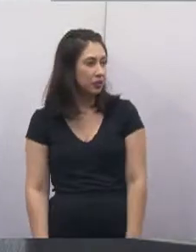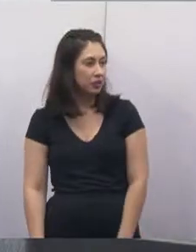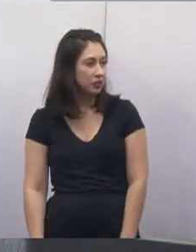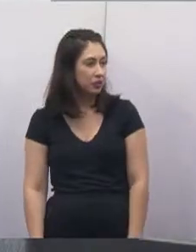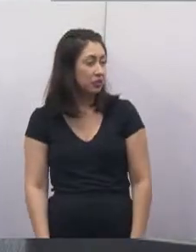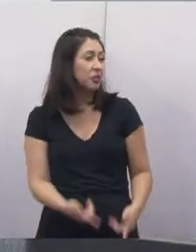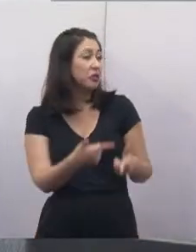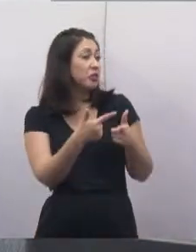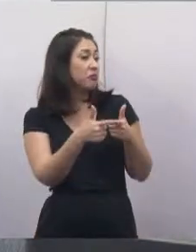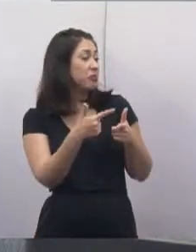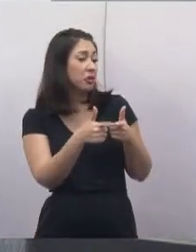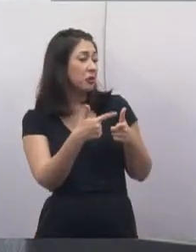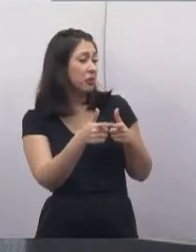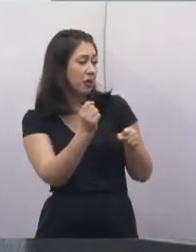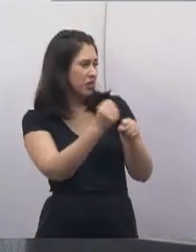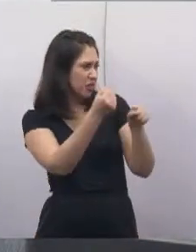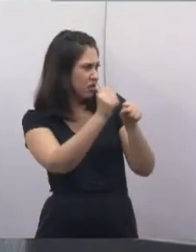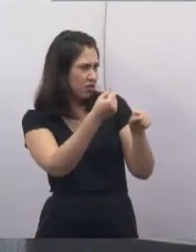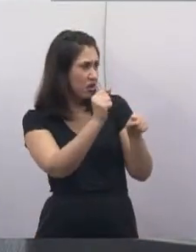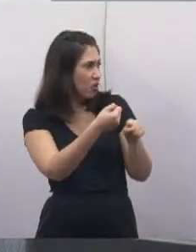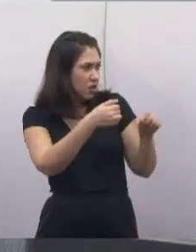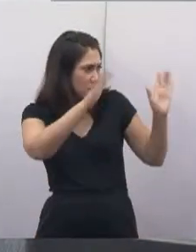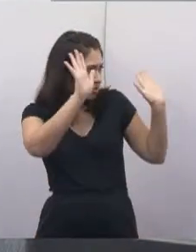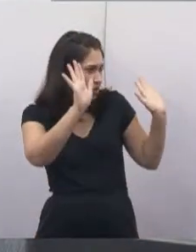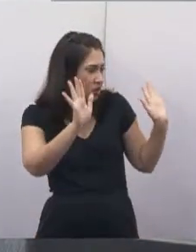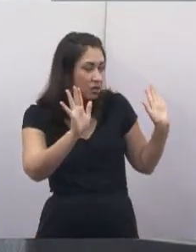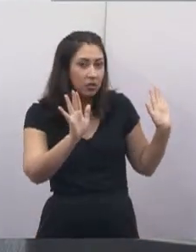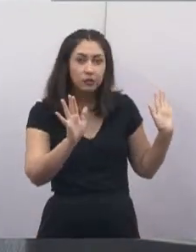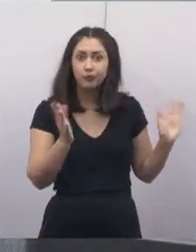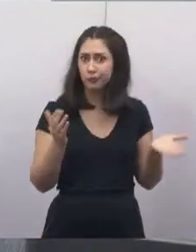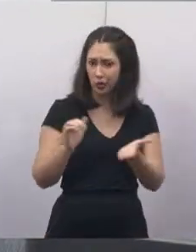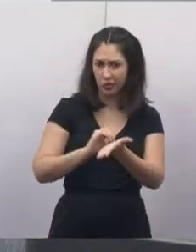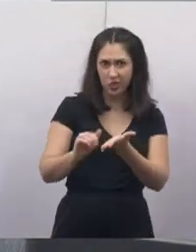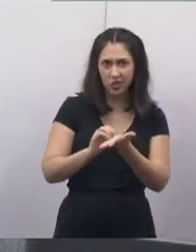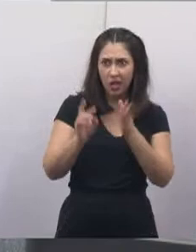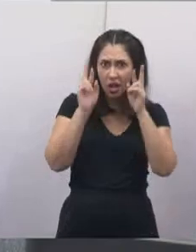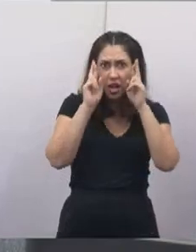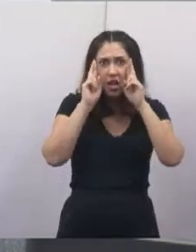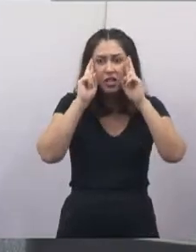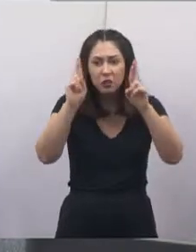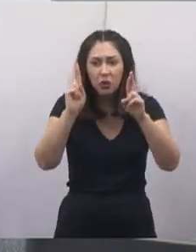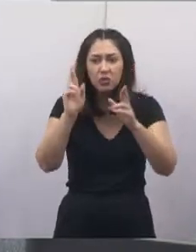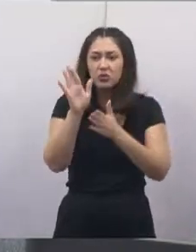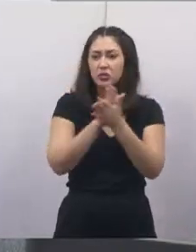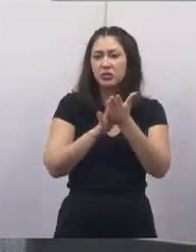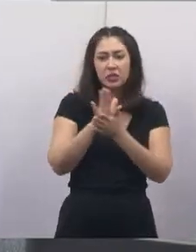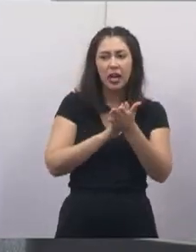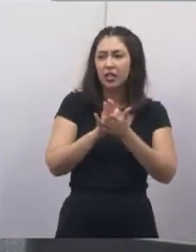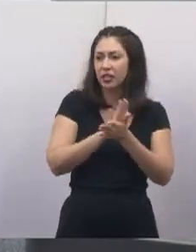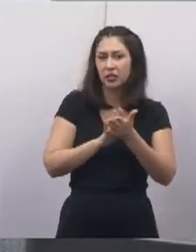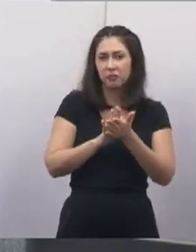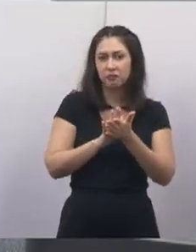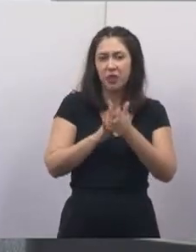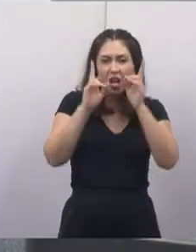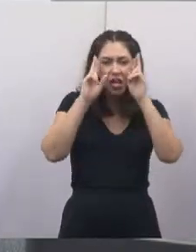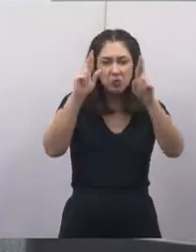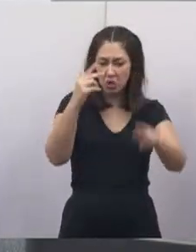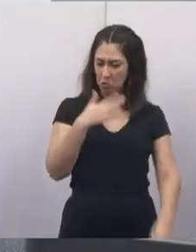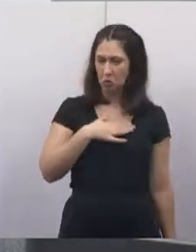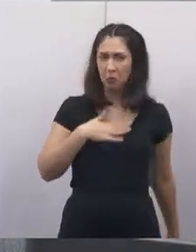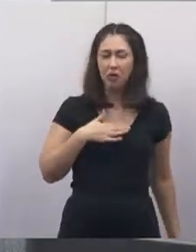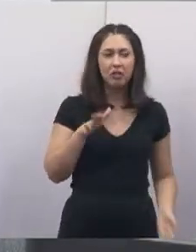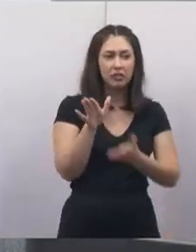o problema aí é do Infra. É o respeito que alguns secretários têm comigo, vereador. Não vou falar em nome de ninguém.